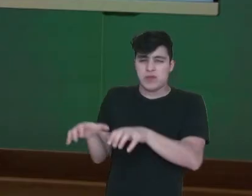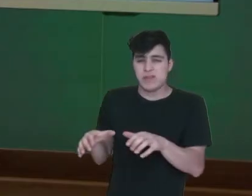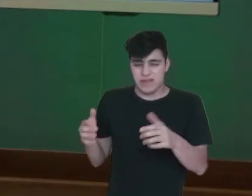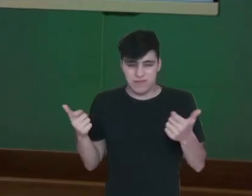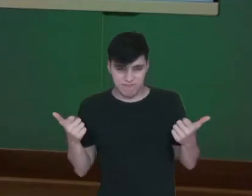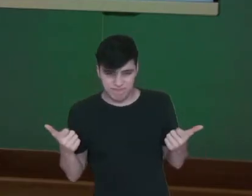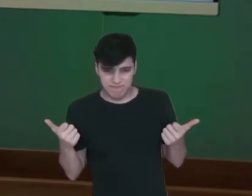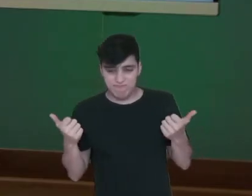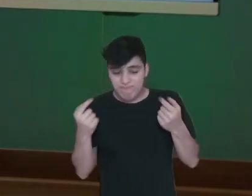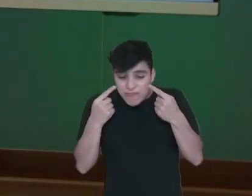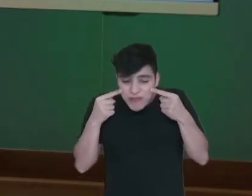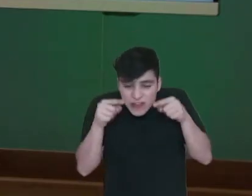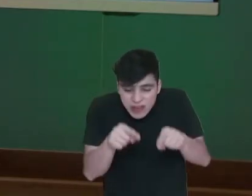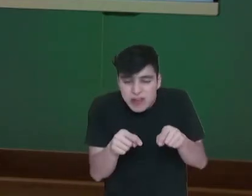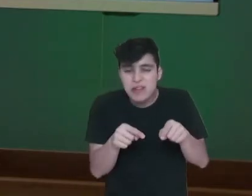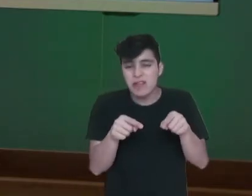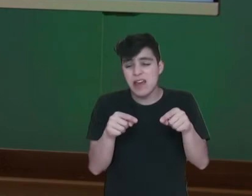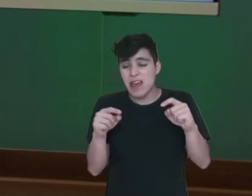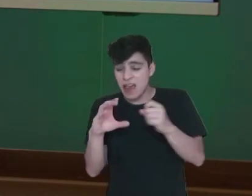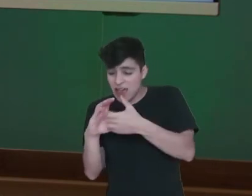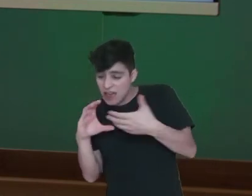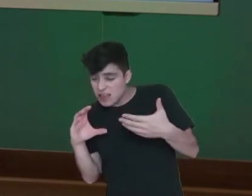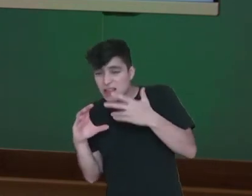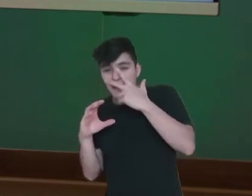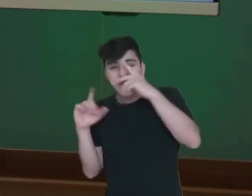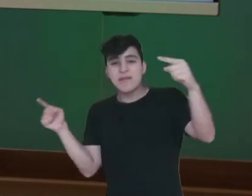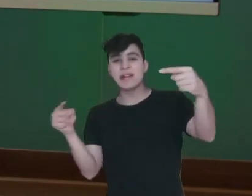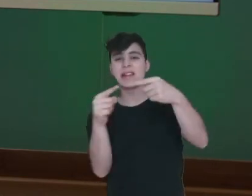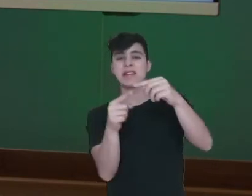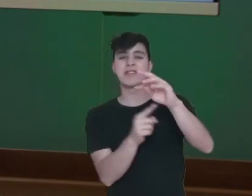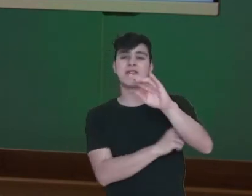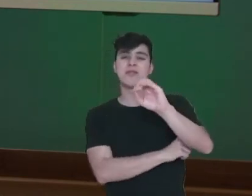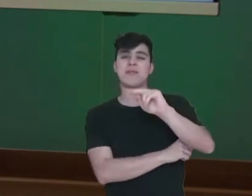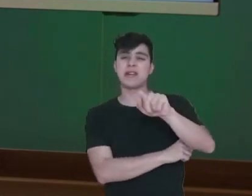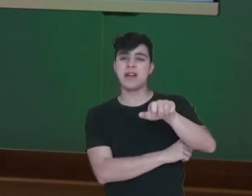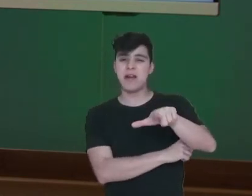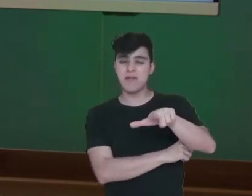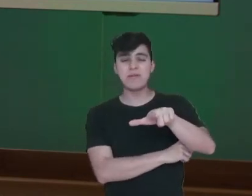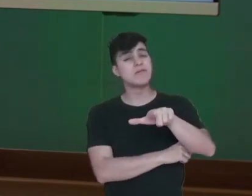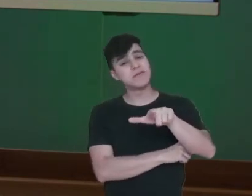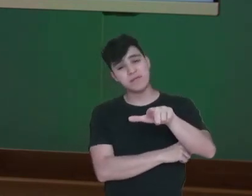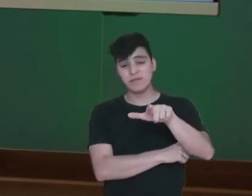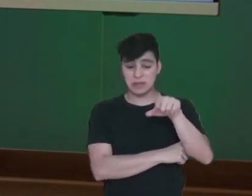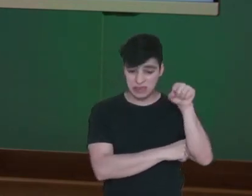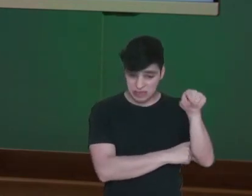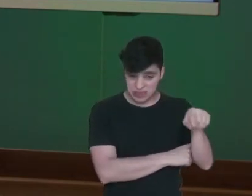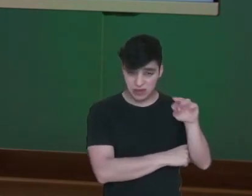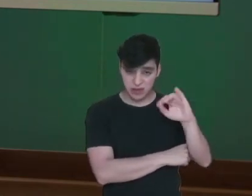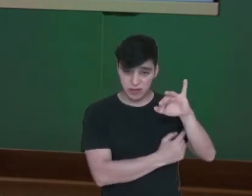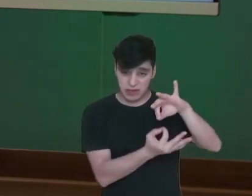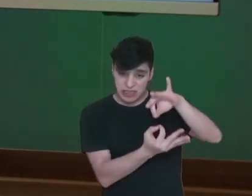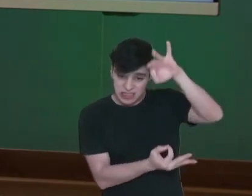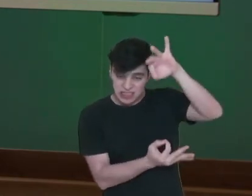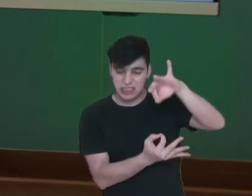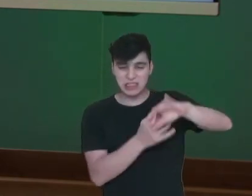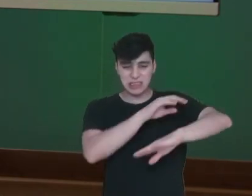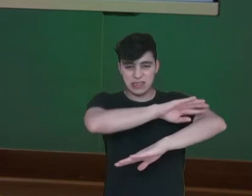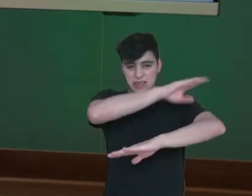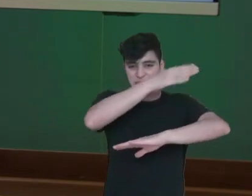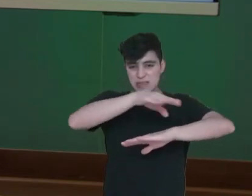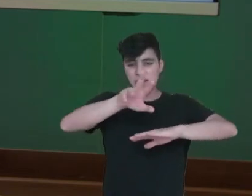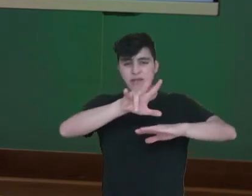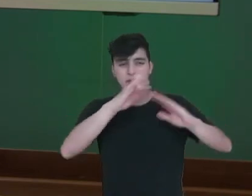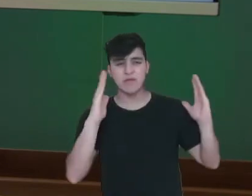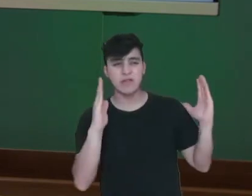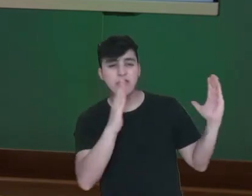uma característica que é semelhante ao clima tropical. O tropical de altitude também vai ter ali